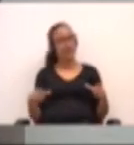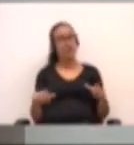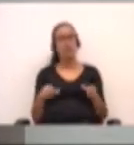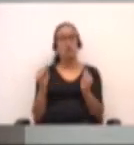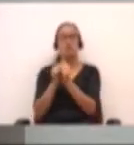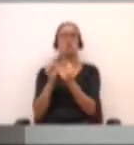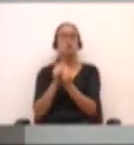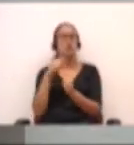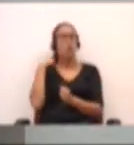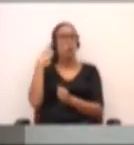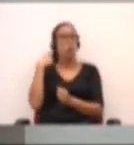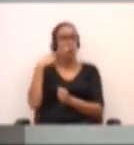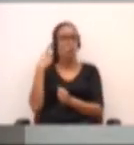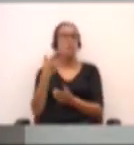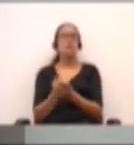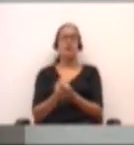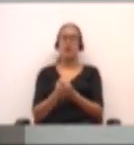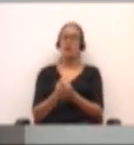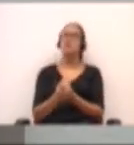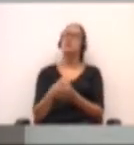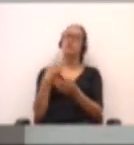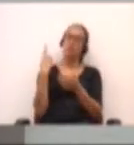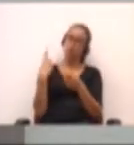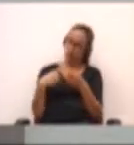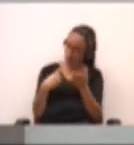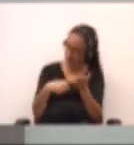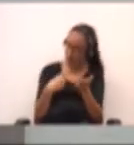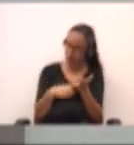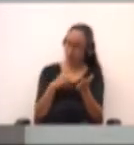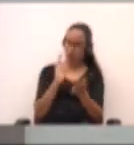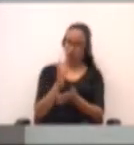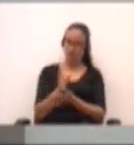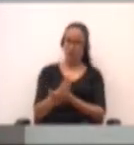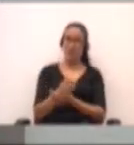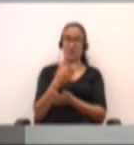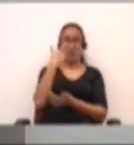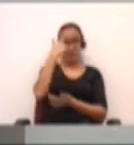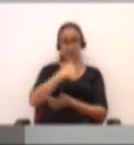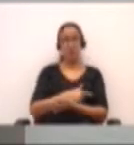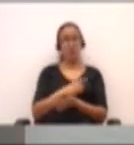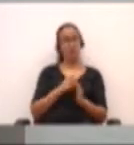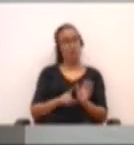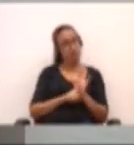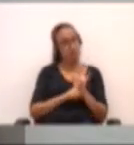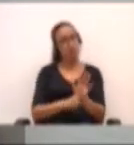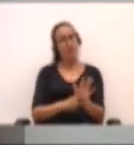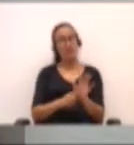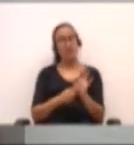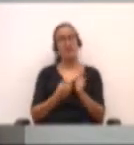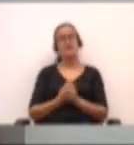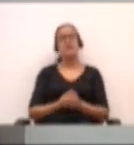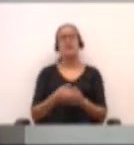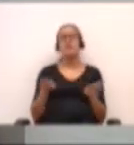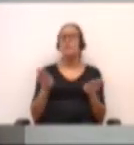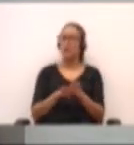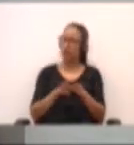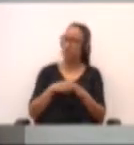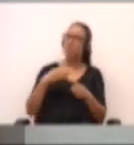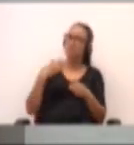e por isso que eu vim até a Câmara de Limeira para estar dando sequência, porque é um